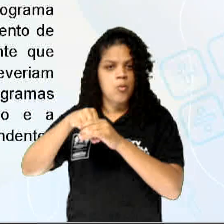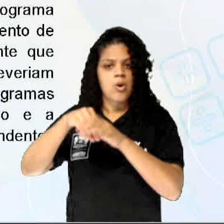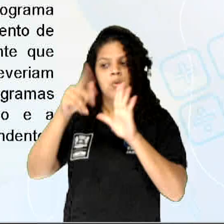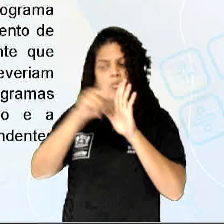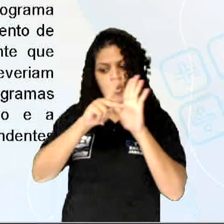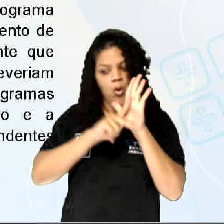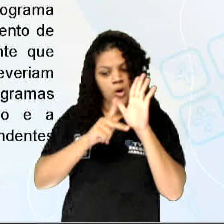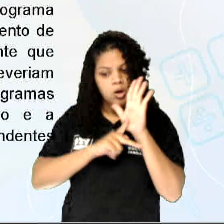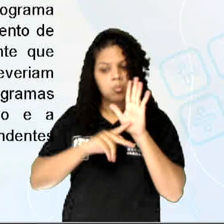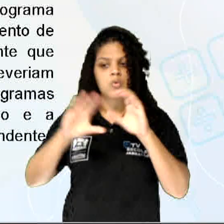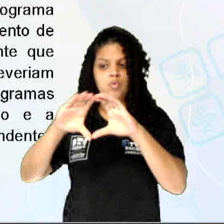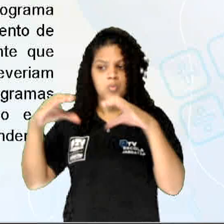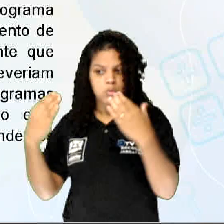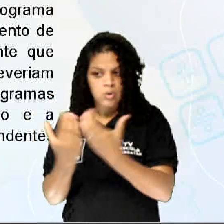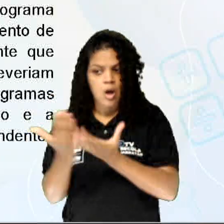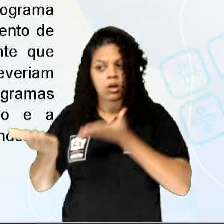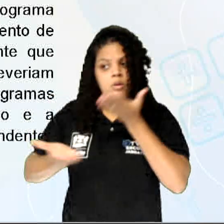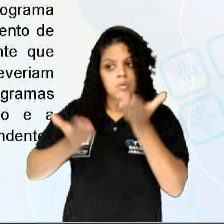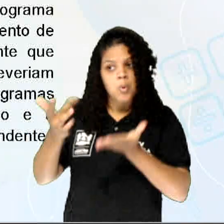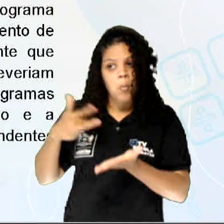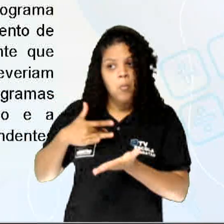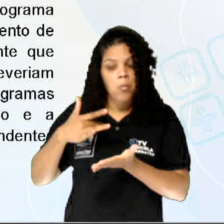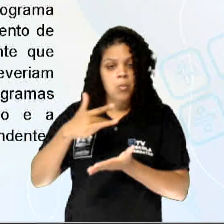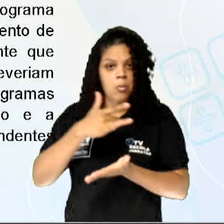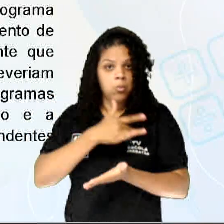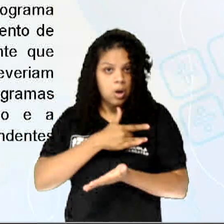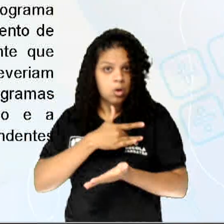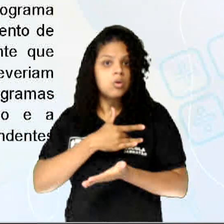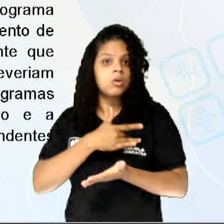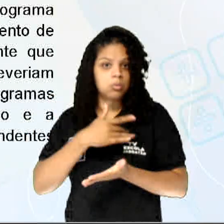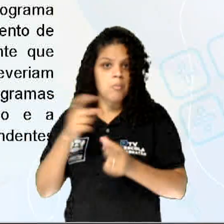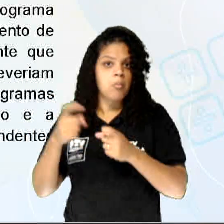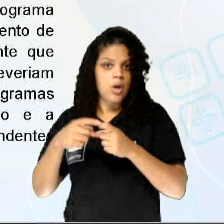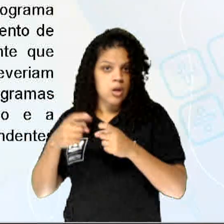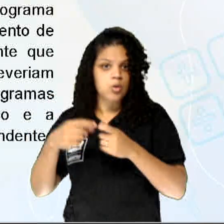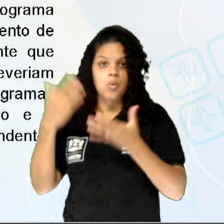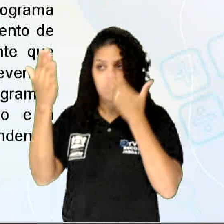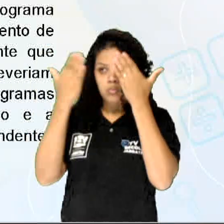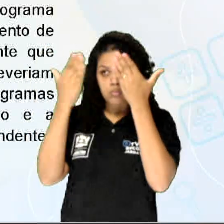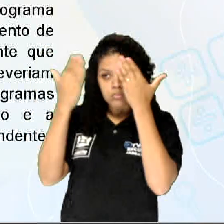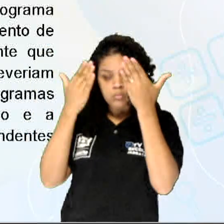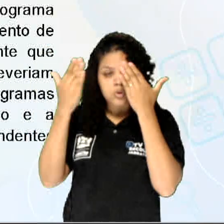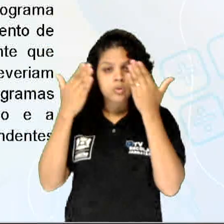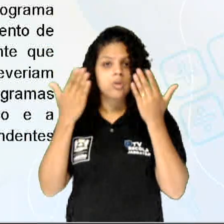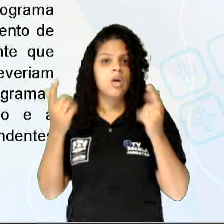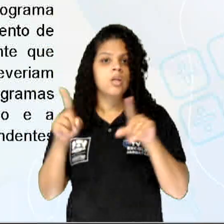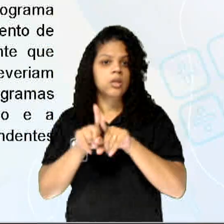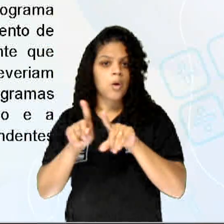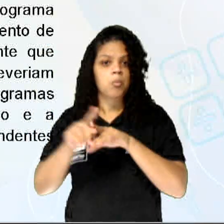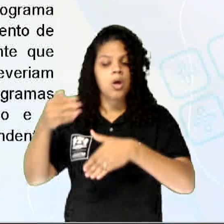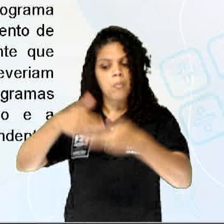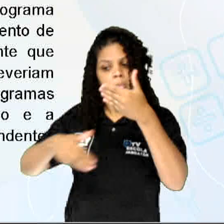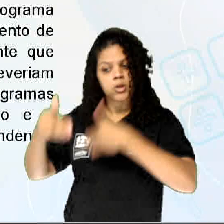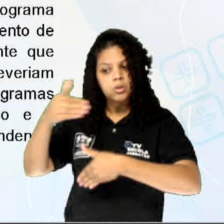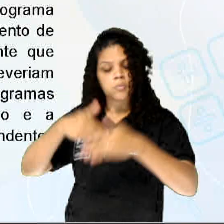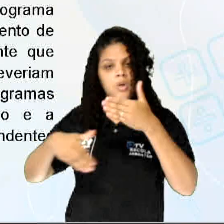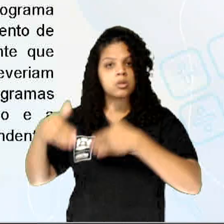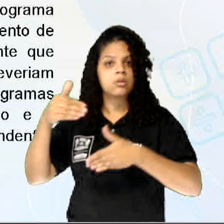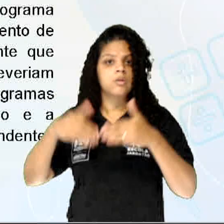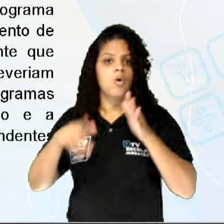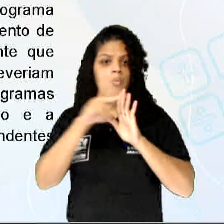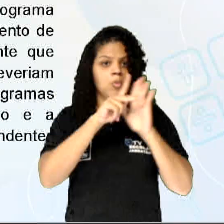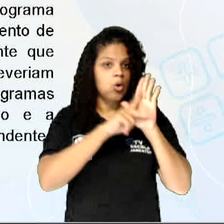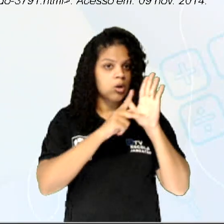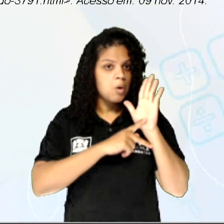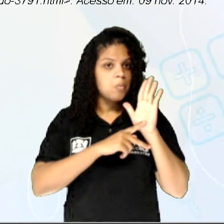o tratamento médico, psicológico ou psiquiátrico e a participação dos jovens em programas para alcoólatras e